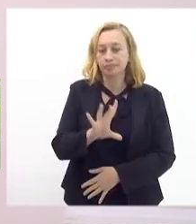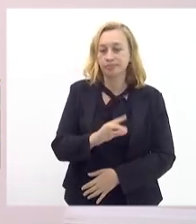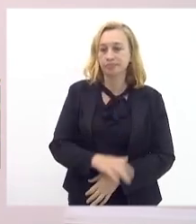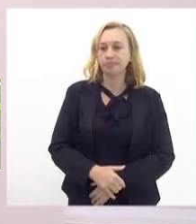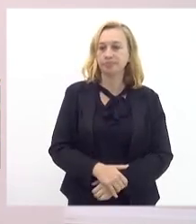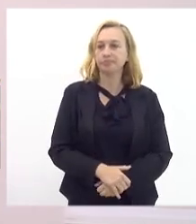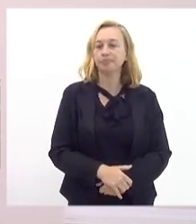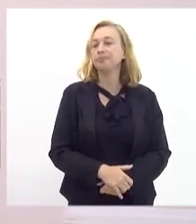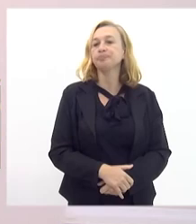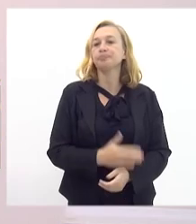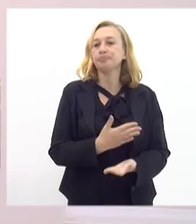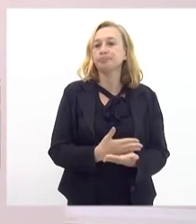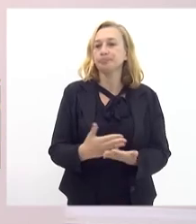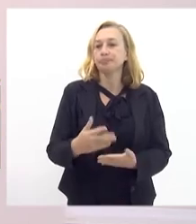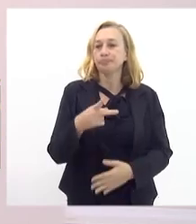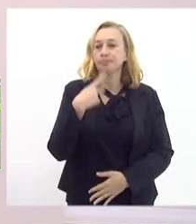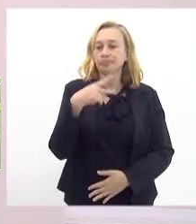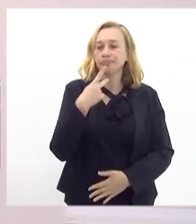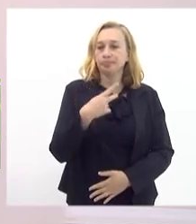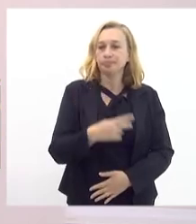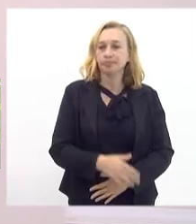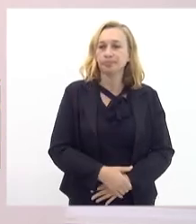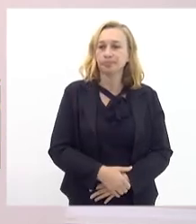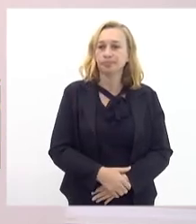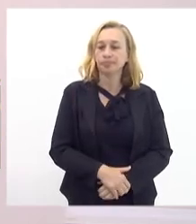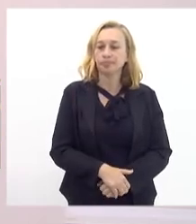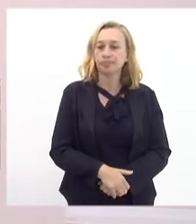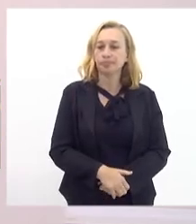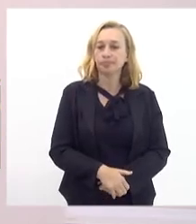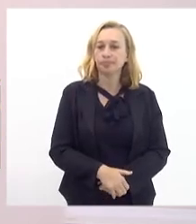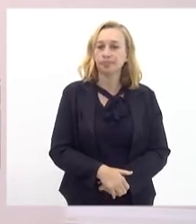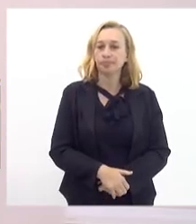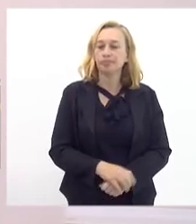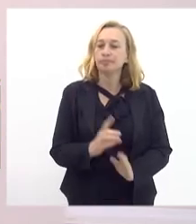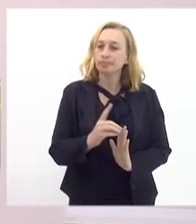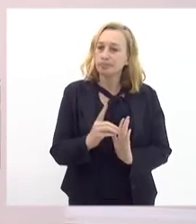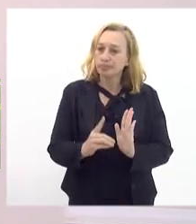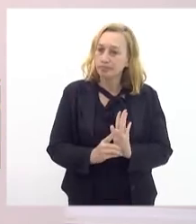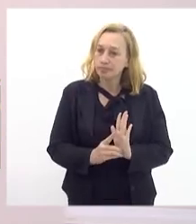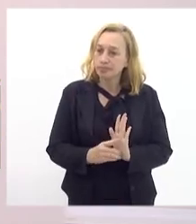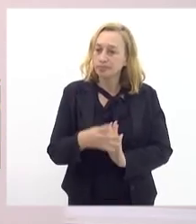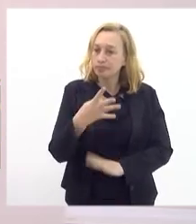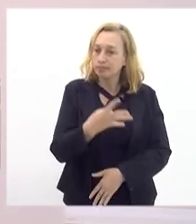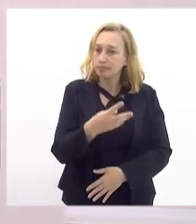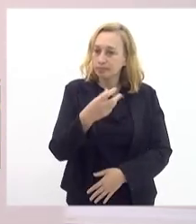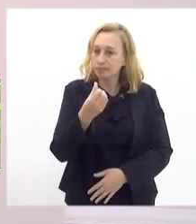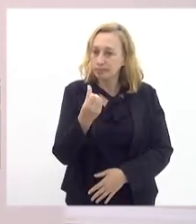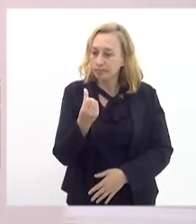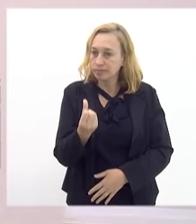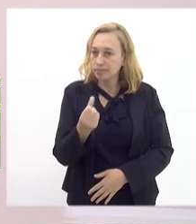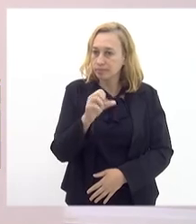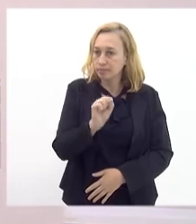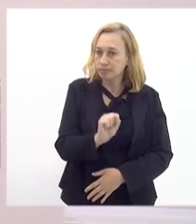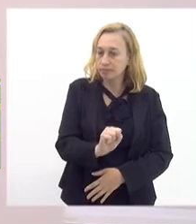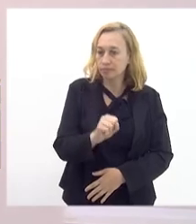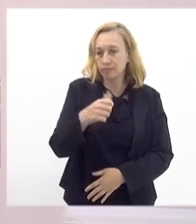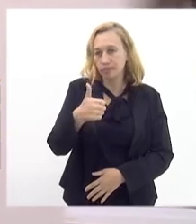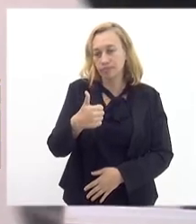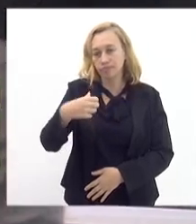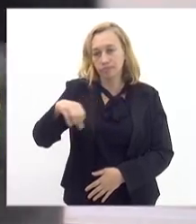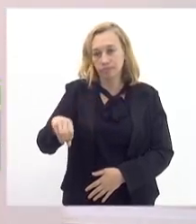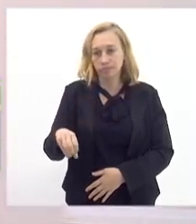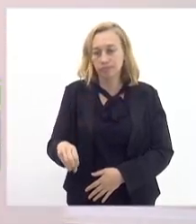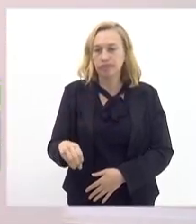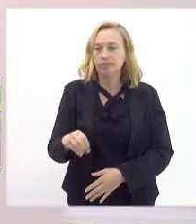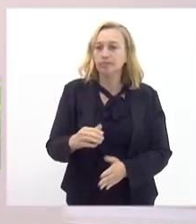para para iniciar fala é o decreto do Decreto 46 890 ao céu cara